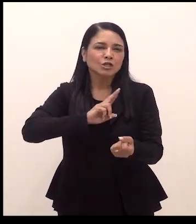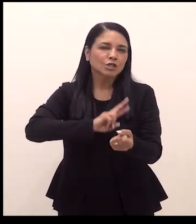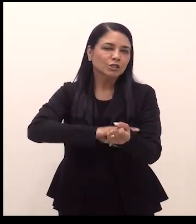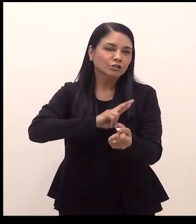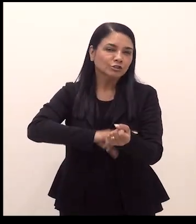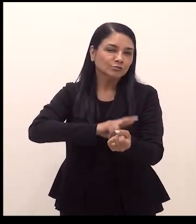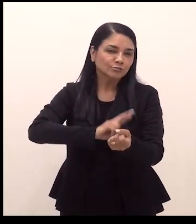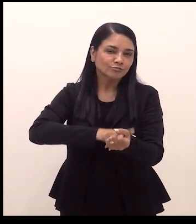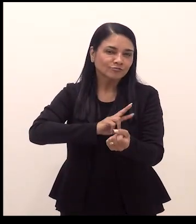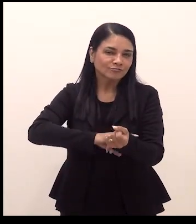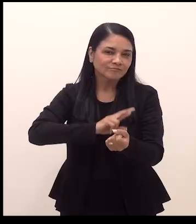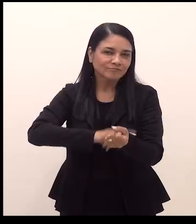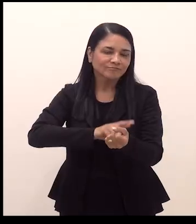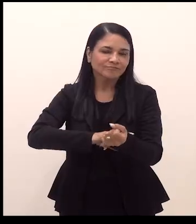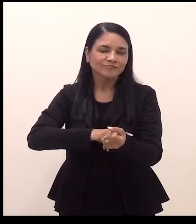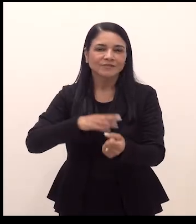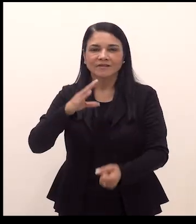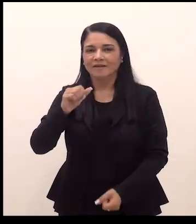os ritmos